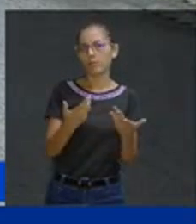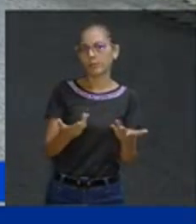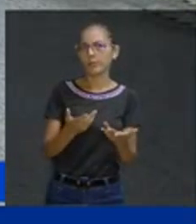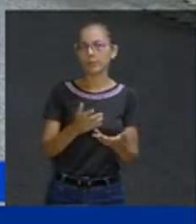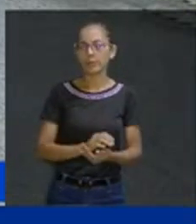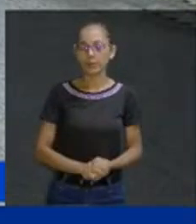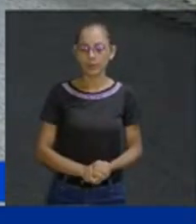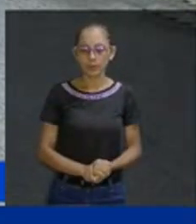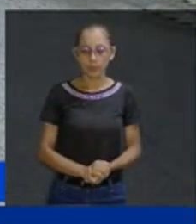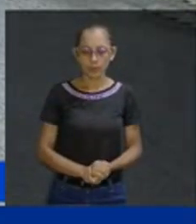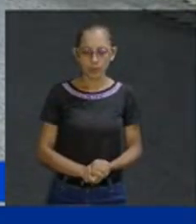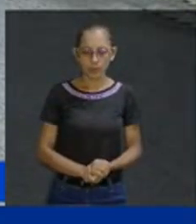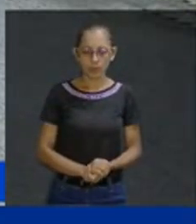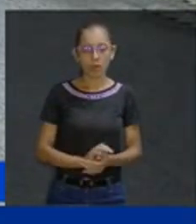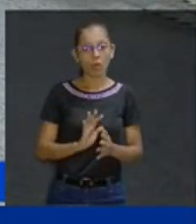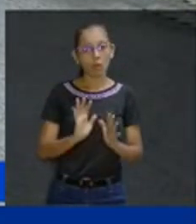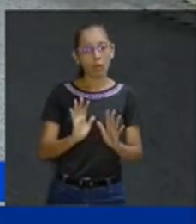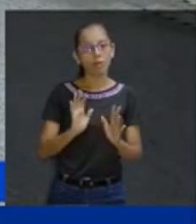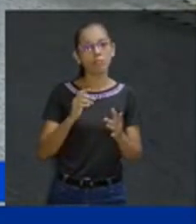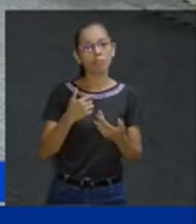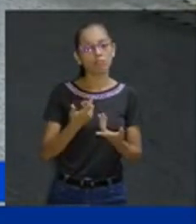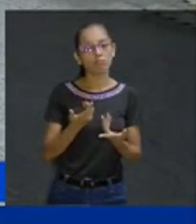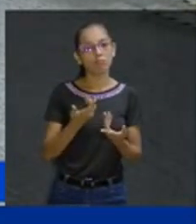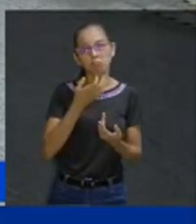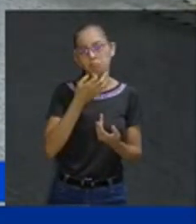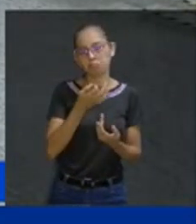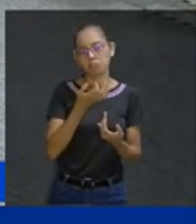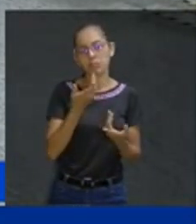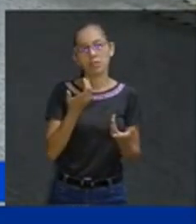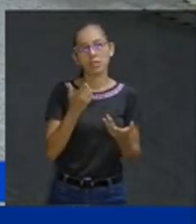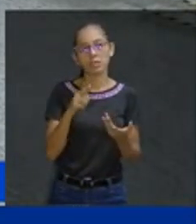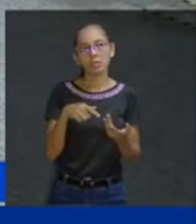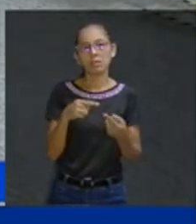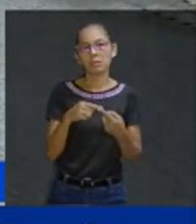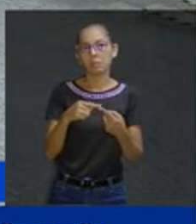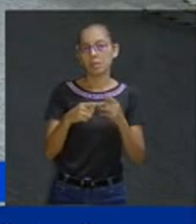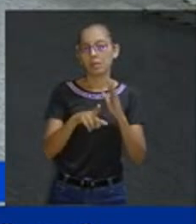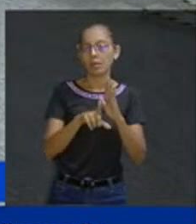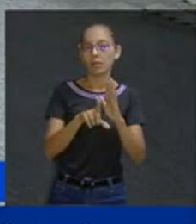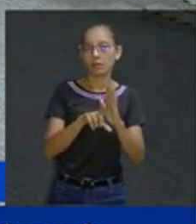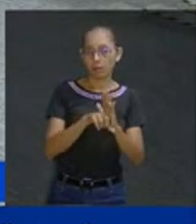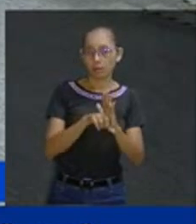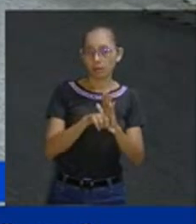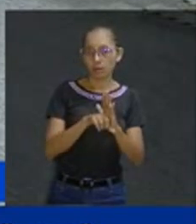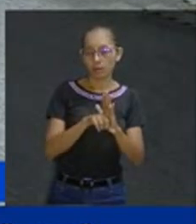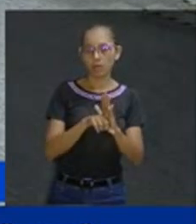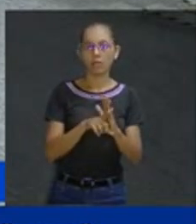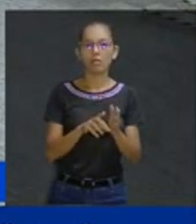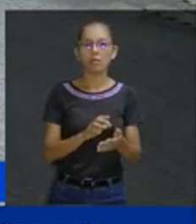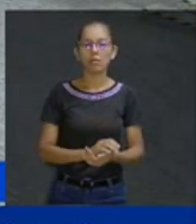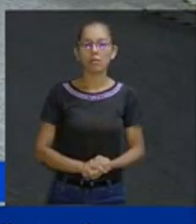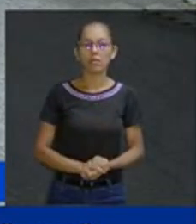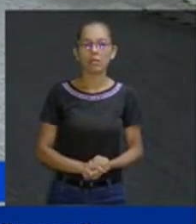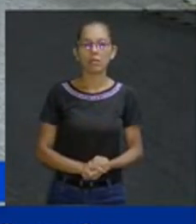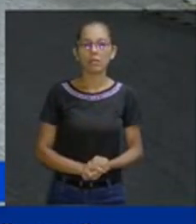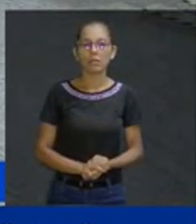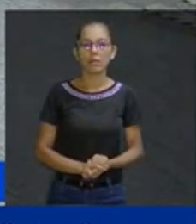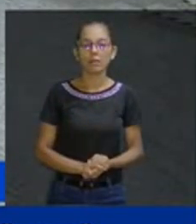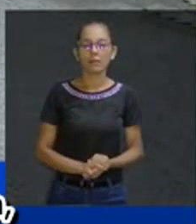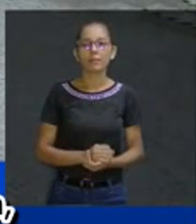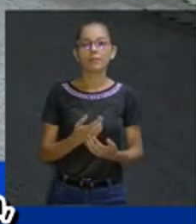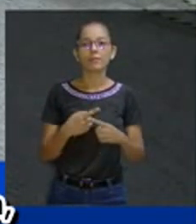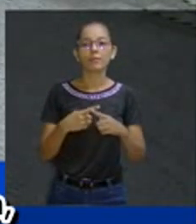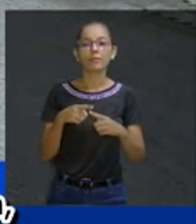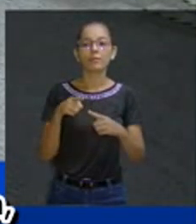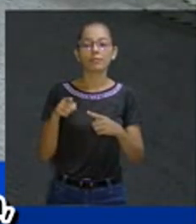uma literalidade mesmo da lei, eu entendi que é uma proposição, porque inclusive foi a forma como foi informado o